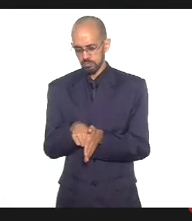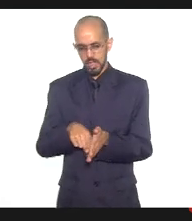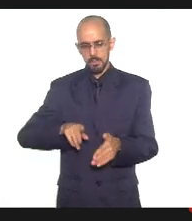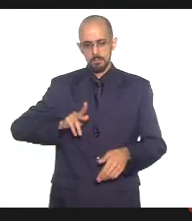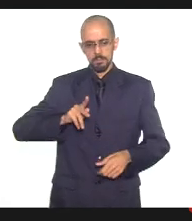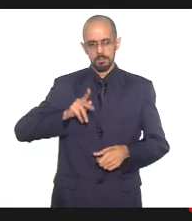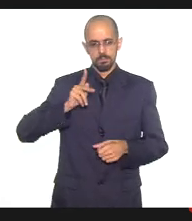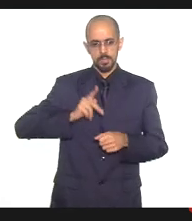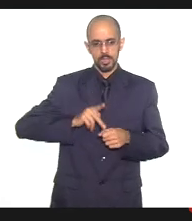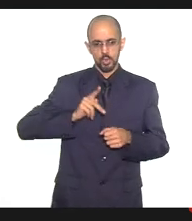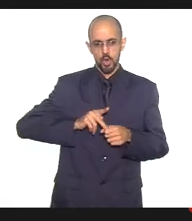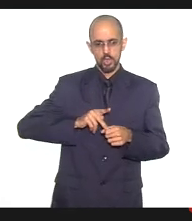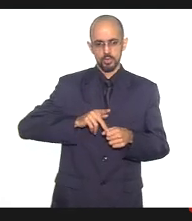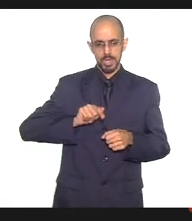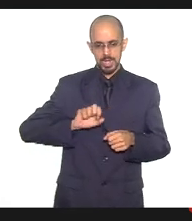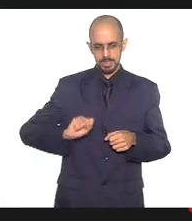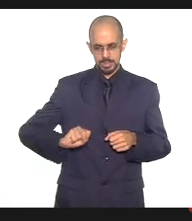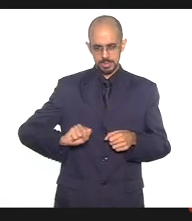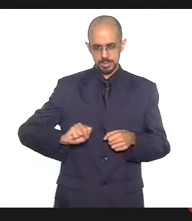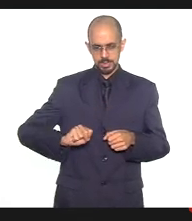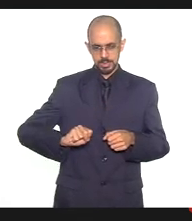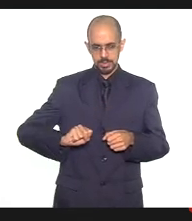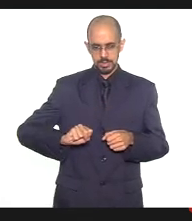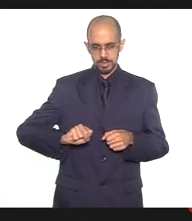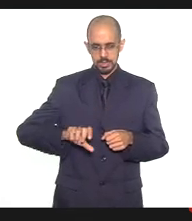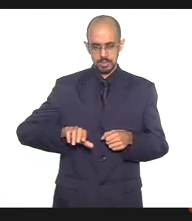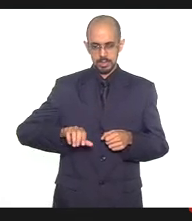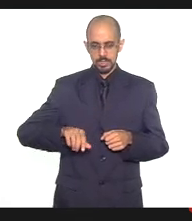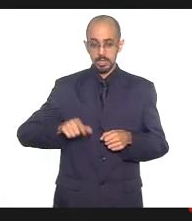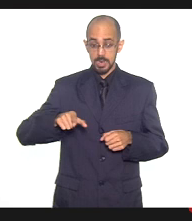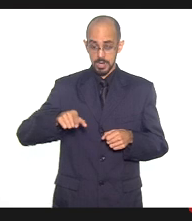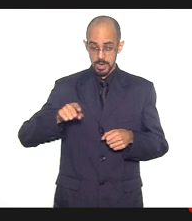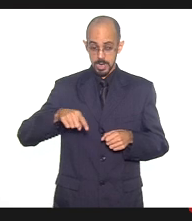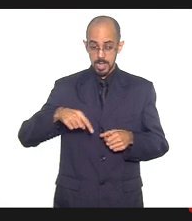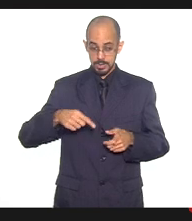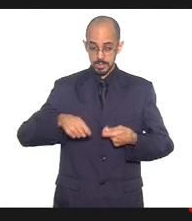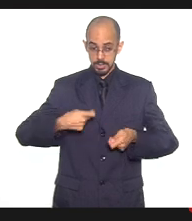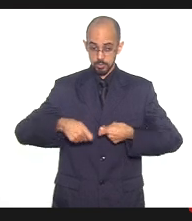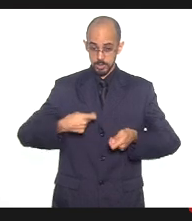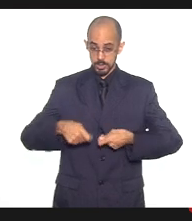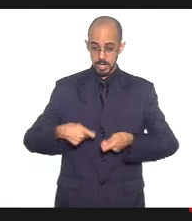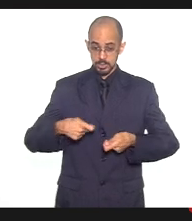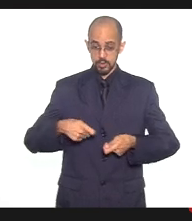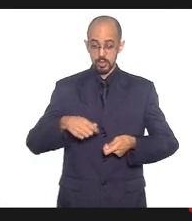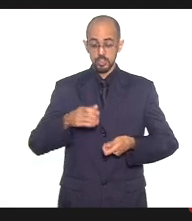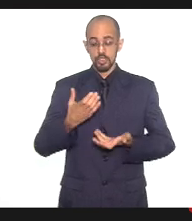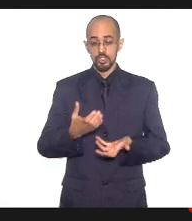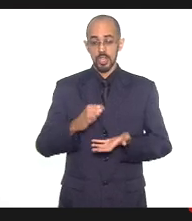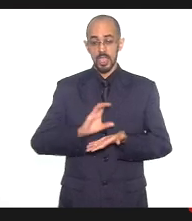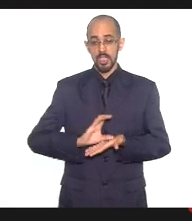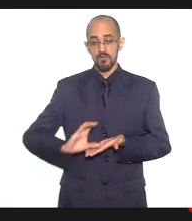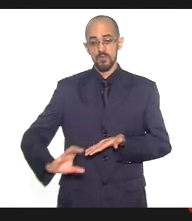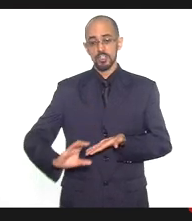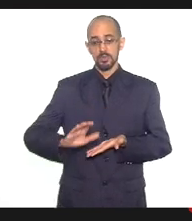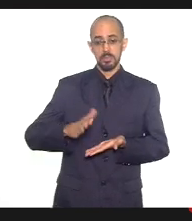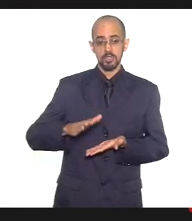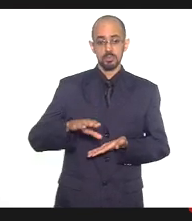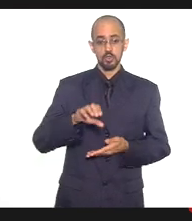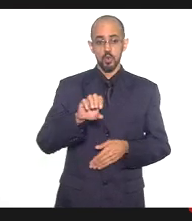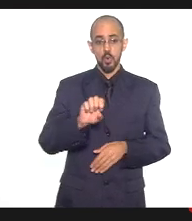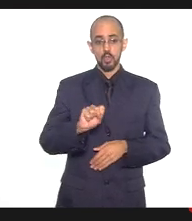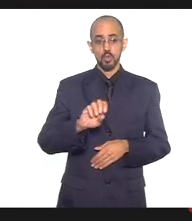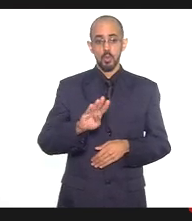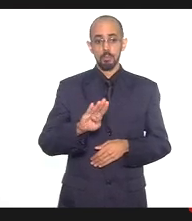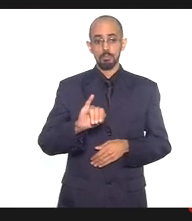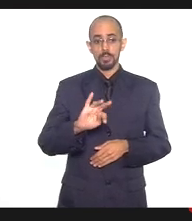né? E globalmente, dentro dessa linha de negócio, a gente pretende investir algo em torno de US$8 bilhões globalmente,